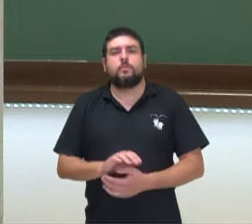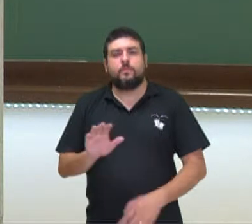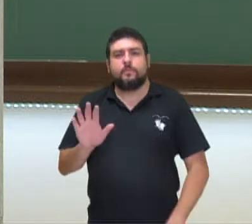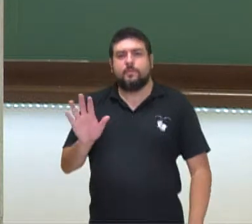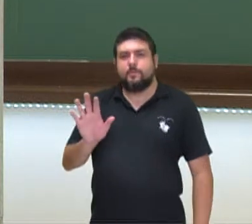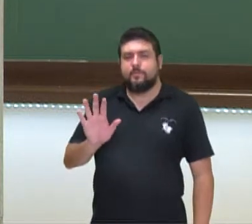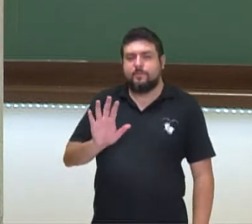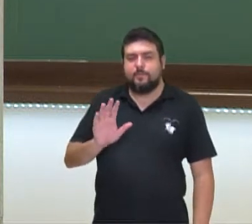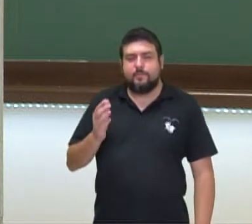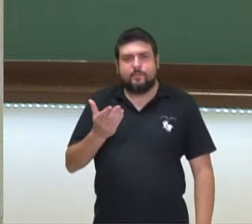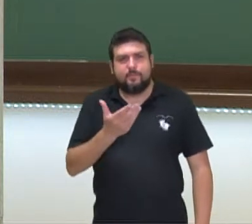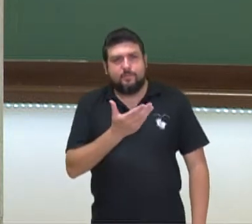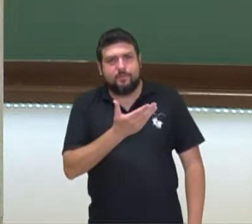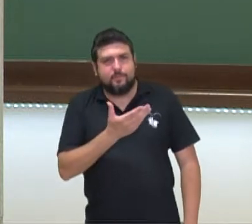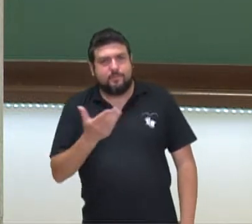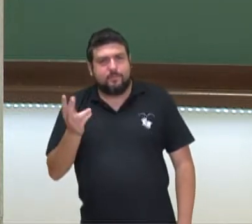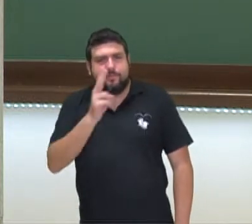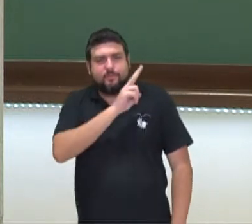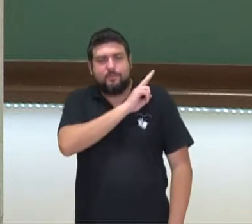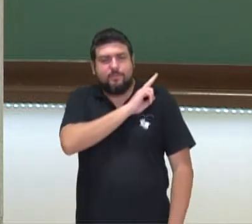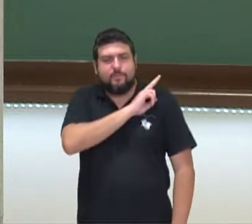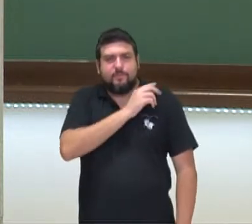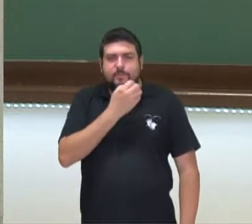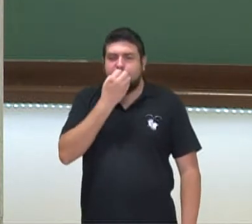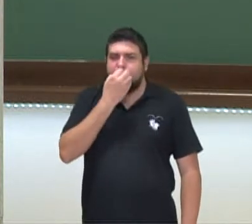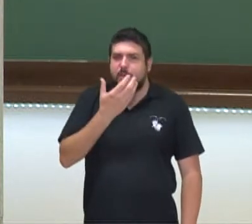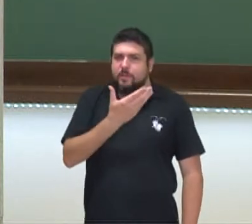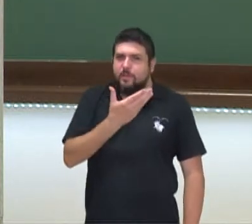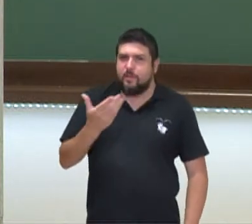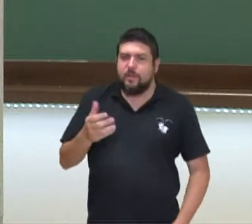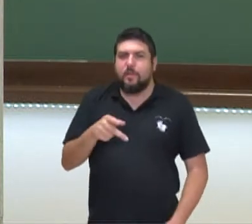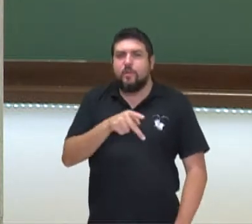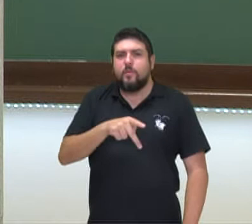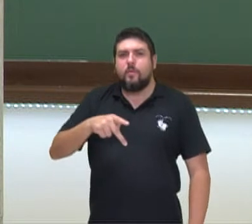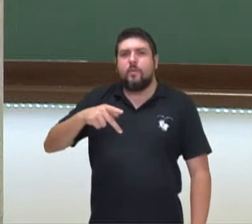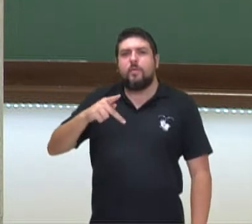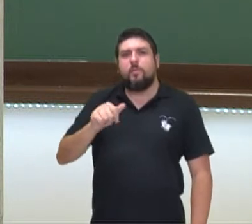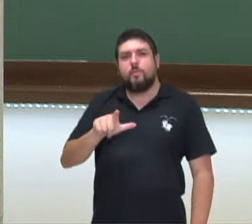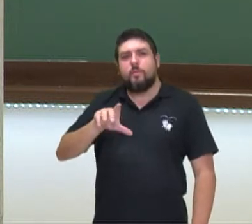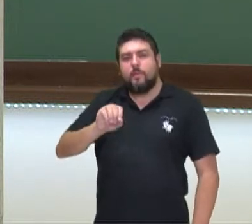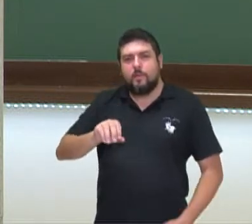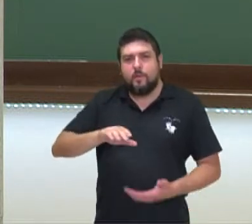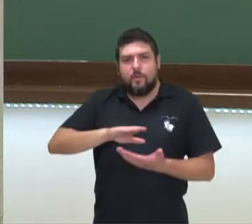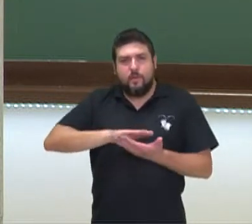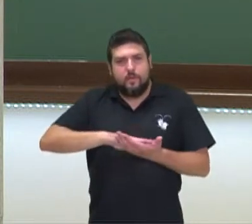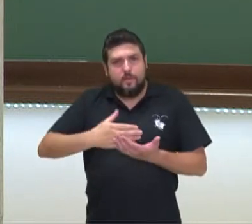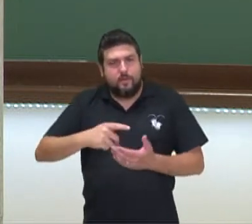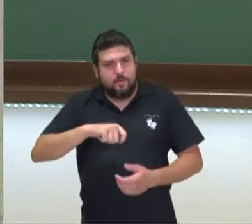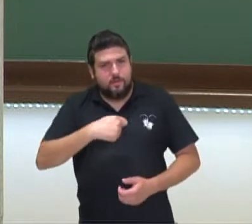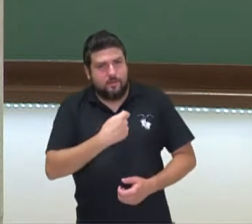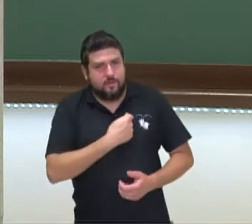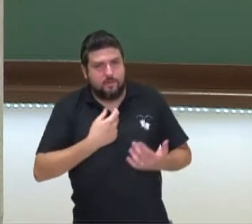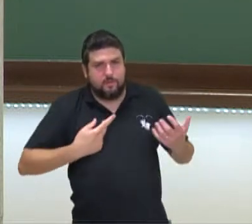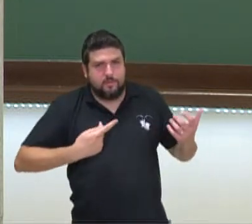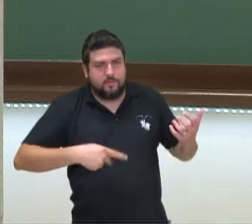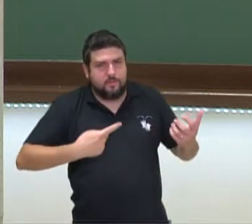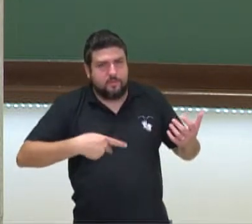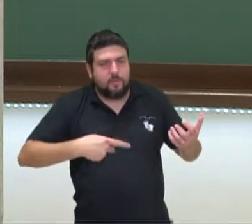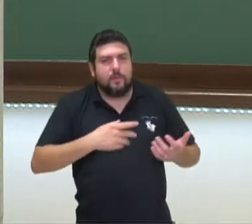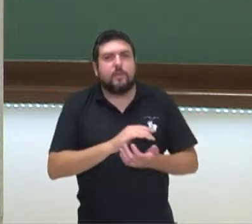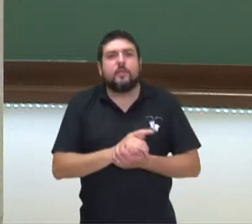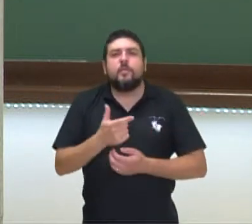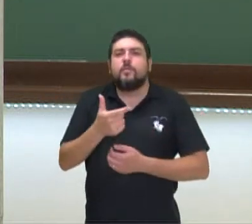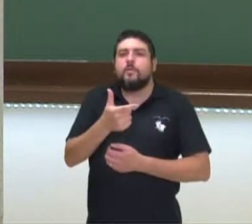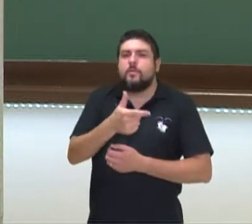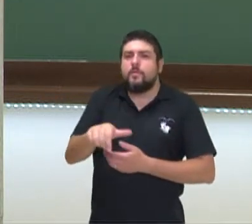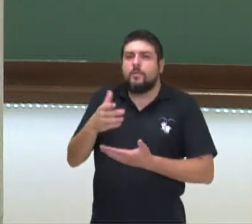Olá, estudantes da segunda série, tudo bem com vocês? Eu, professor Paulo Brito, nosso intérprete Paulo, para mais uma aula de